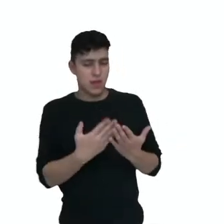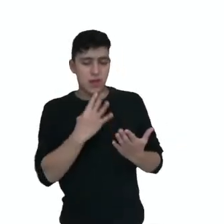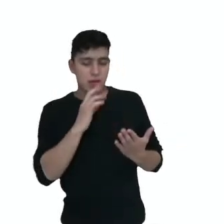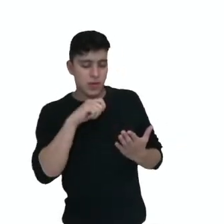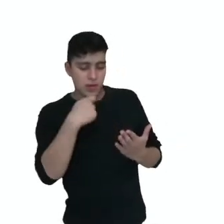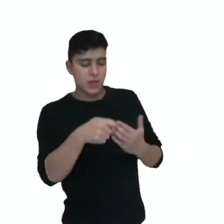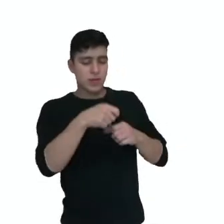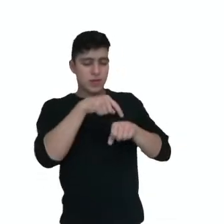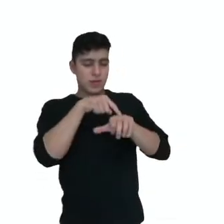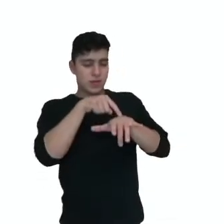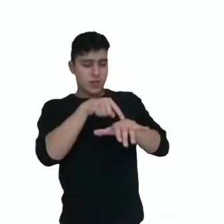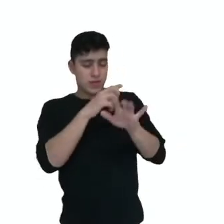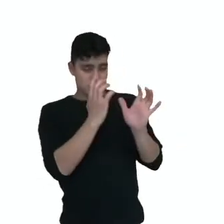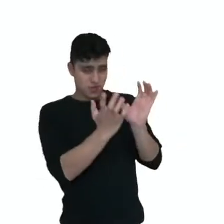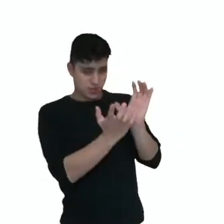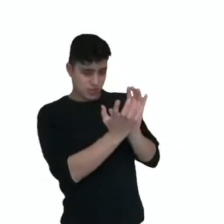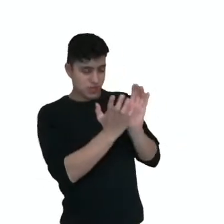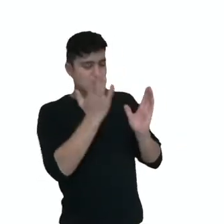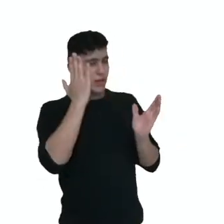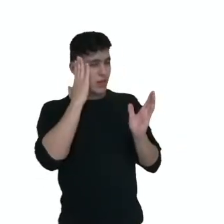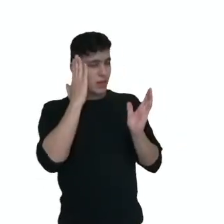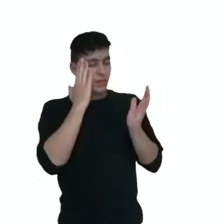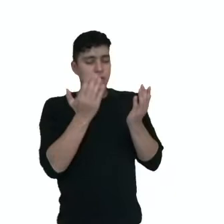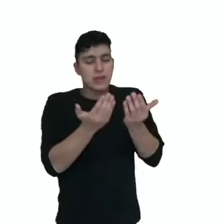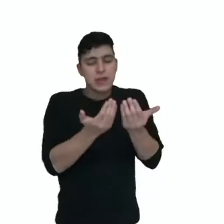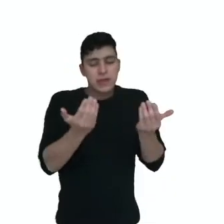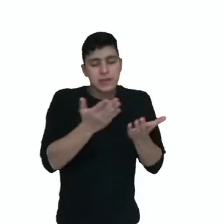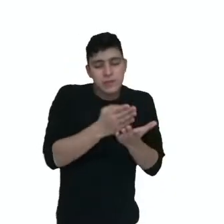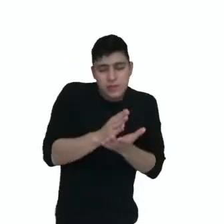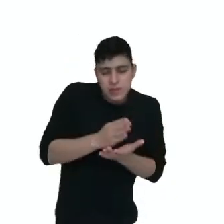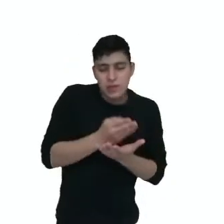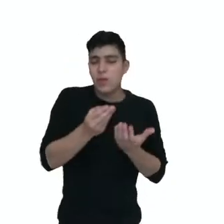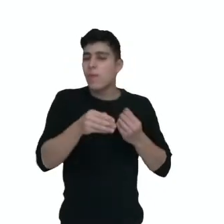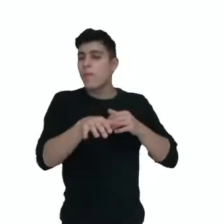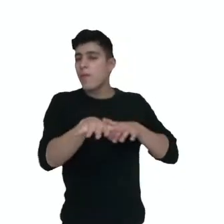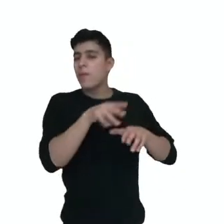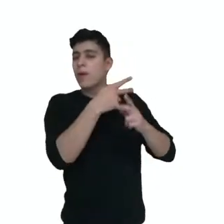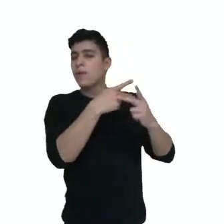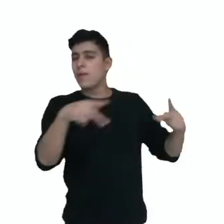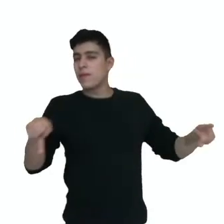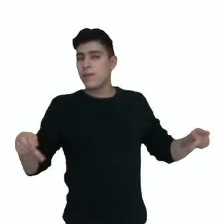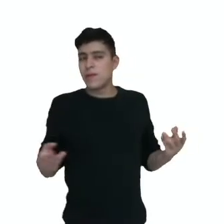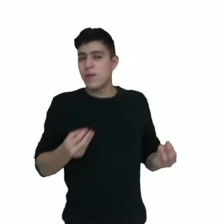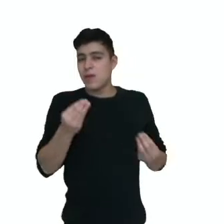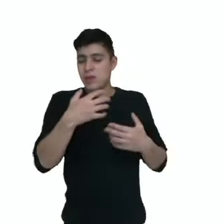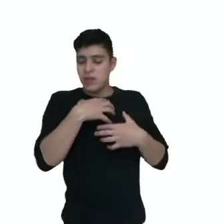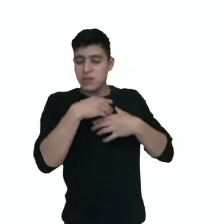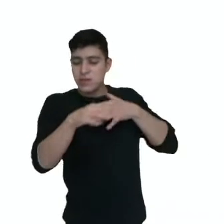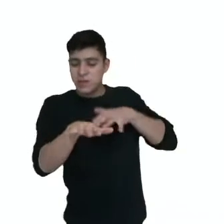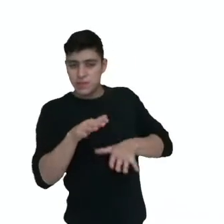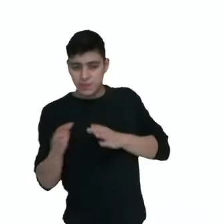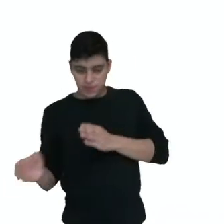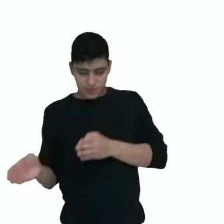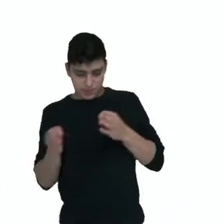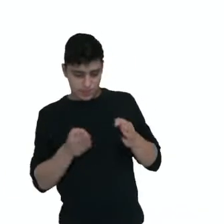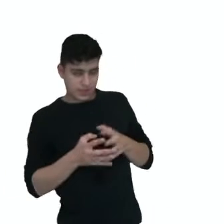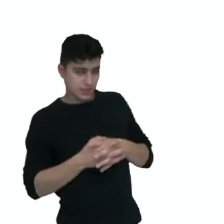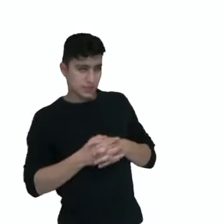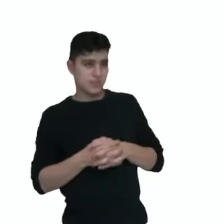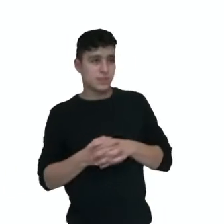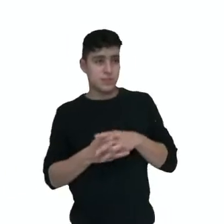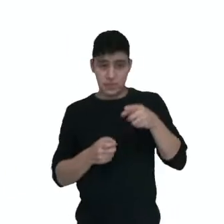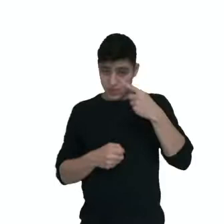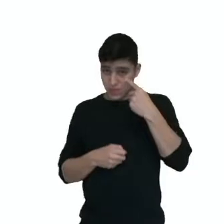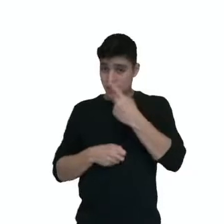grupo parafilético, bem como classificá-los de acordo com a mobilidade, ok? Então vamos começar com uma